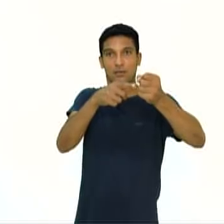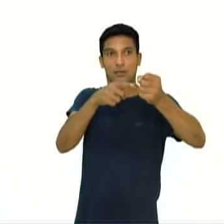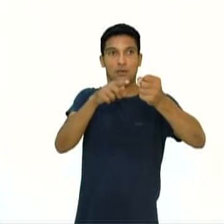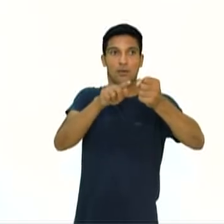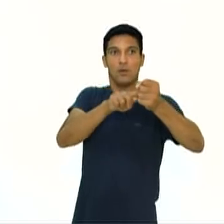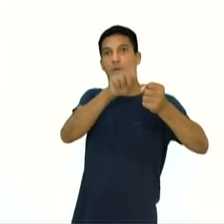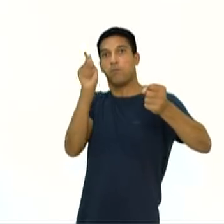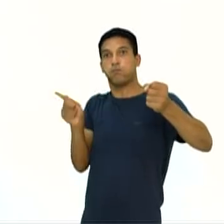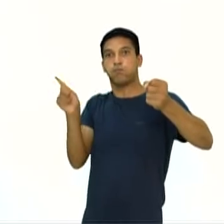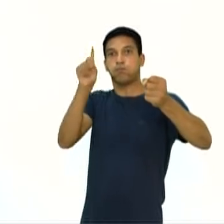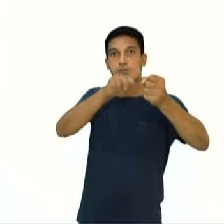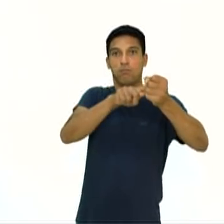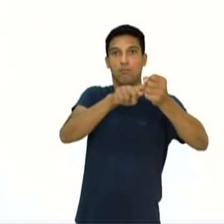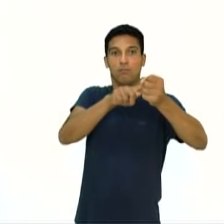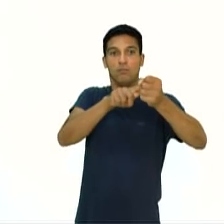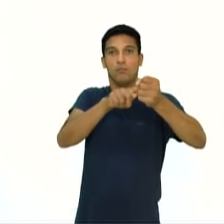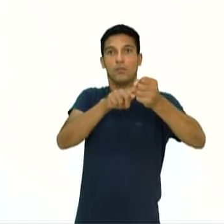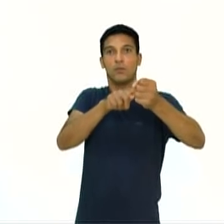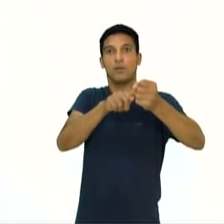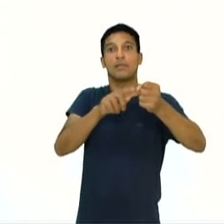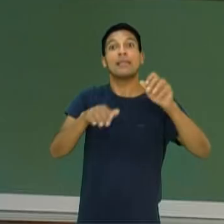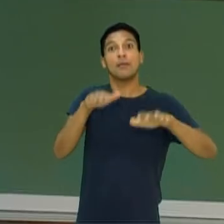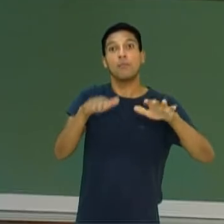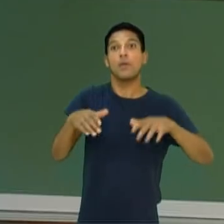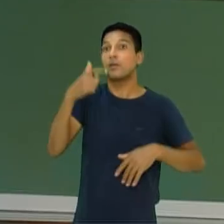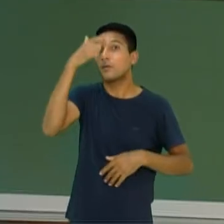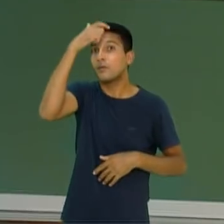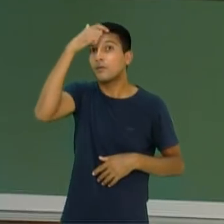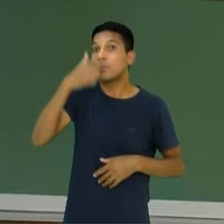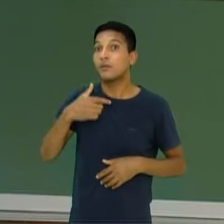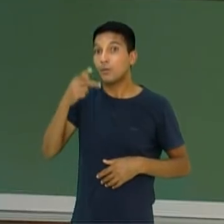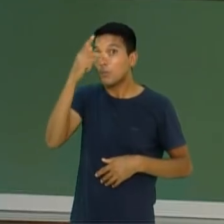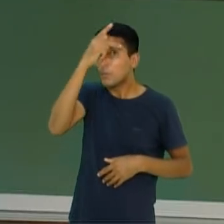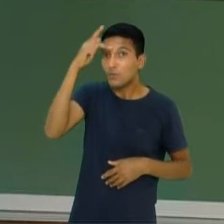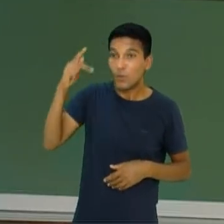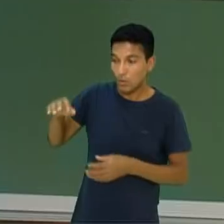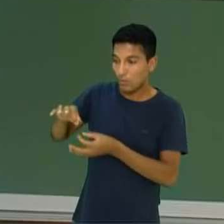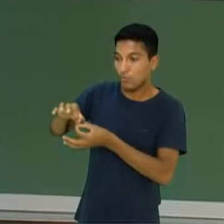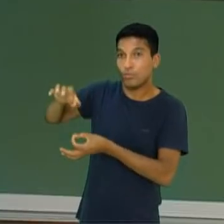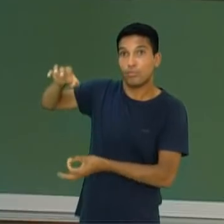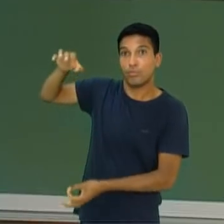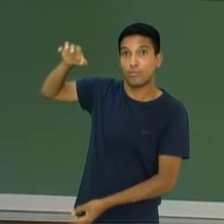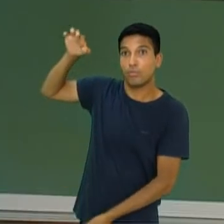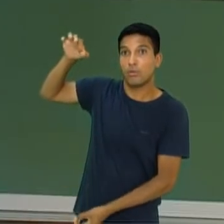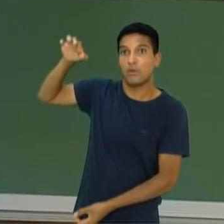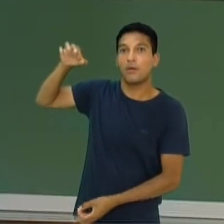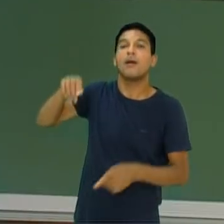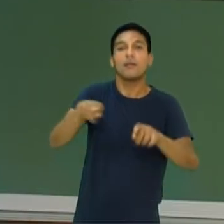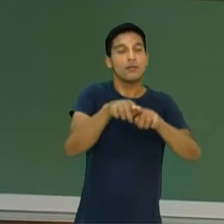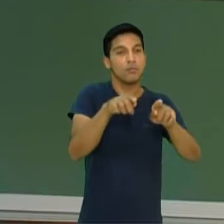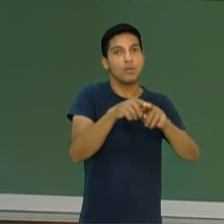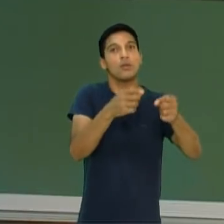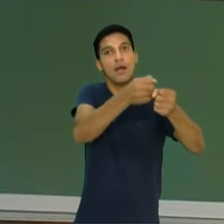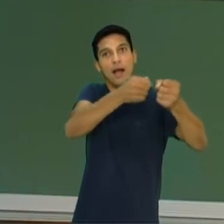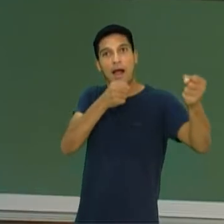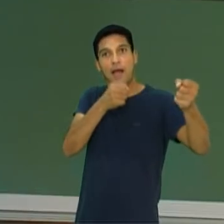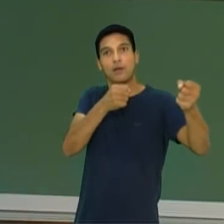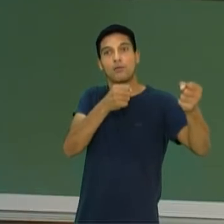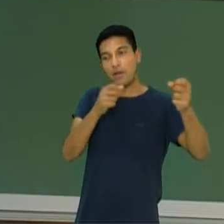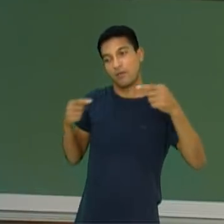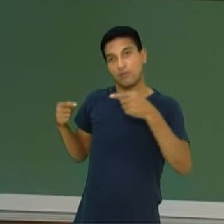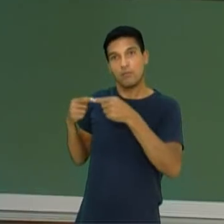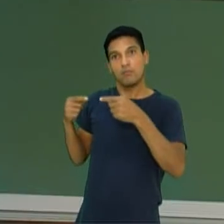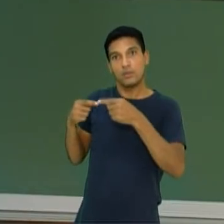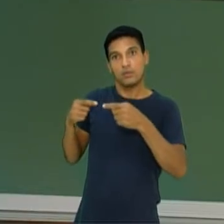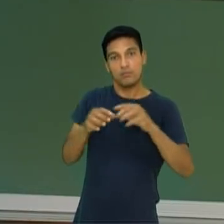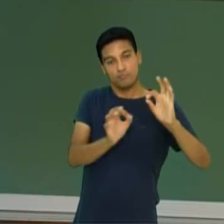é personalizado ao tamanho do arqueiro, certo? Esse que nós estamos vendo aqui é o arco